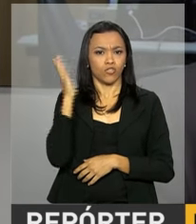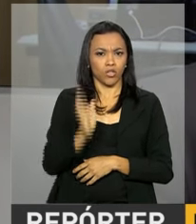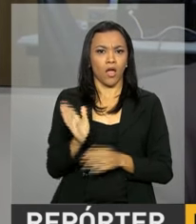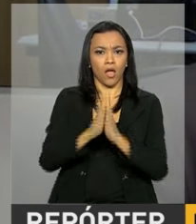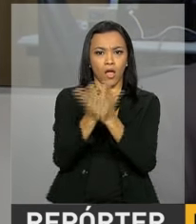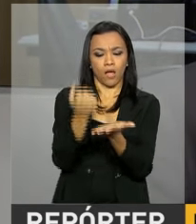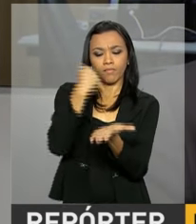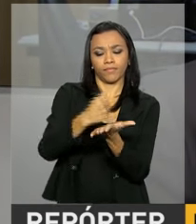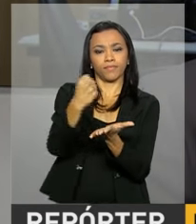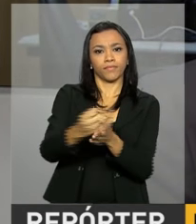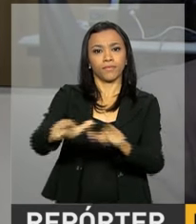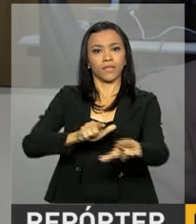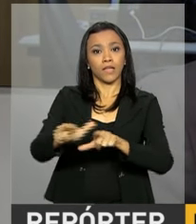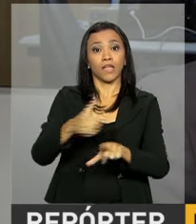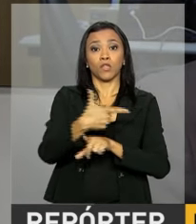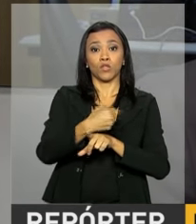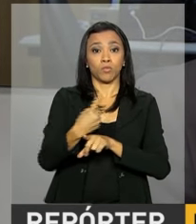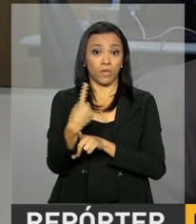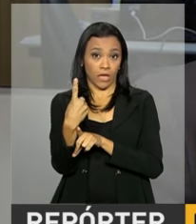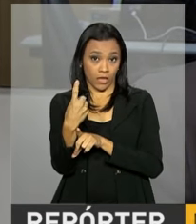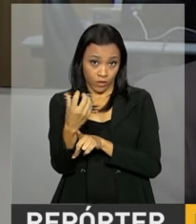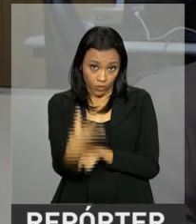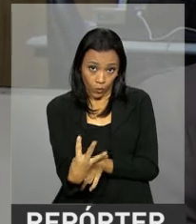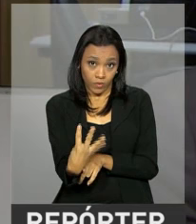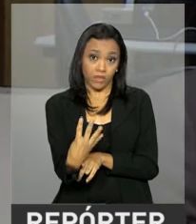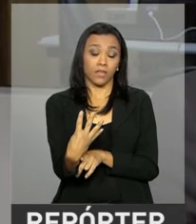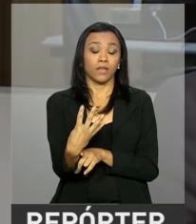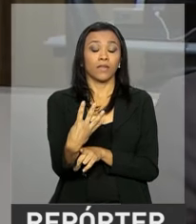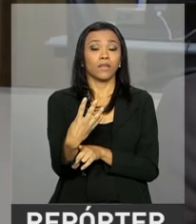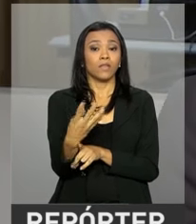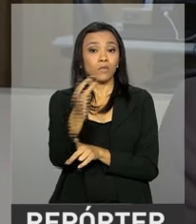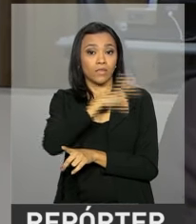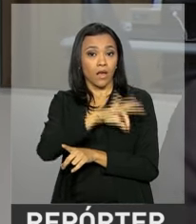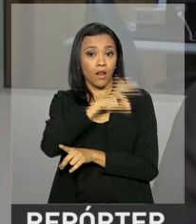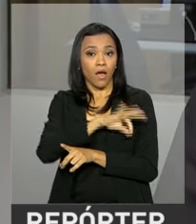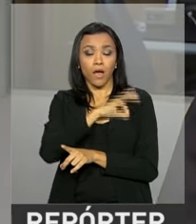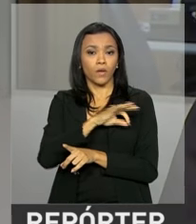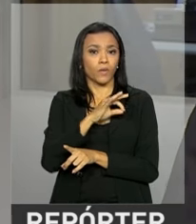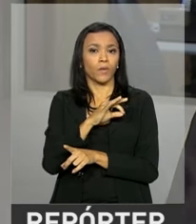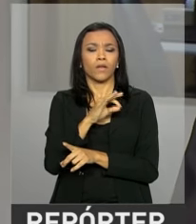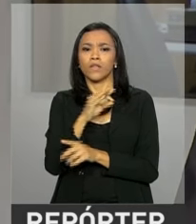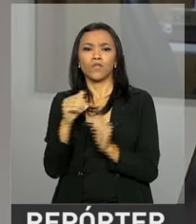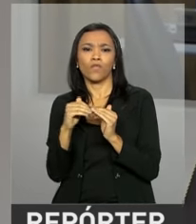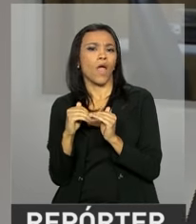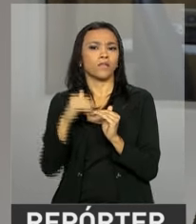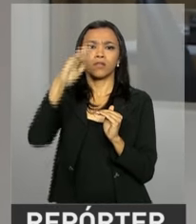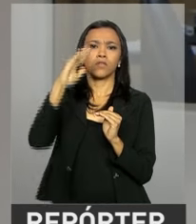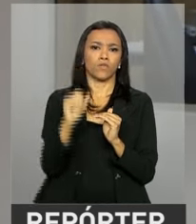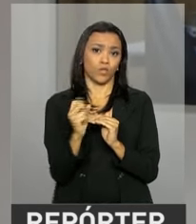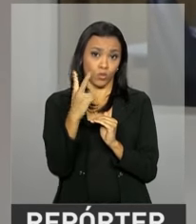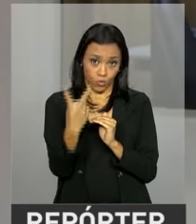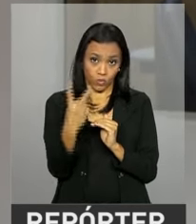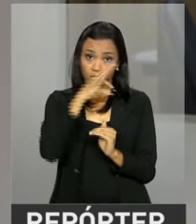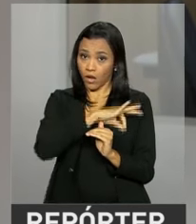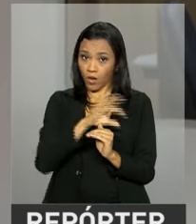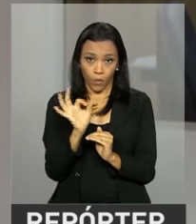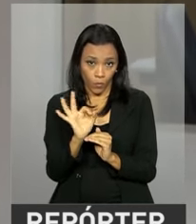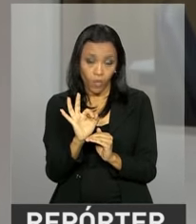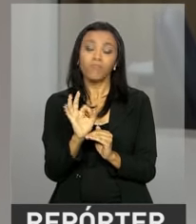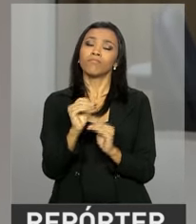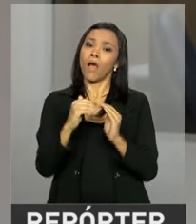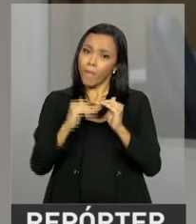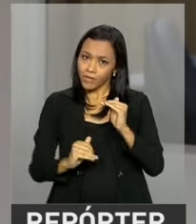assinada no ano de 2014 e a remuneração não ultrapassou a dois salários mínimos eles